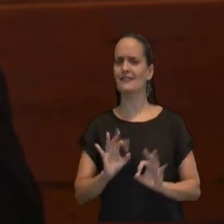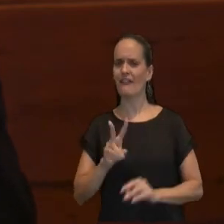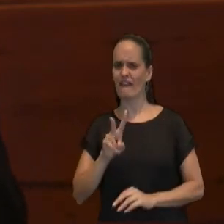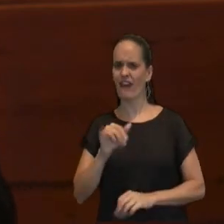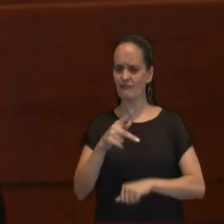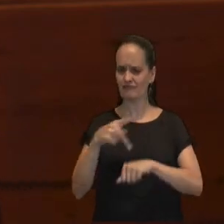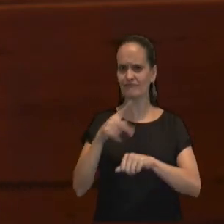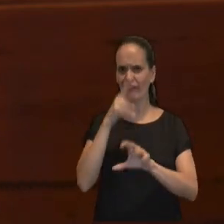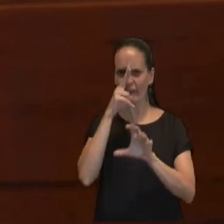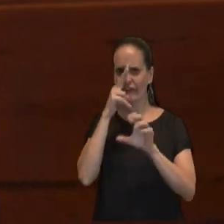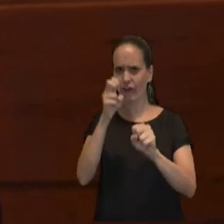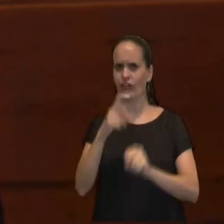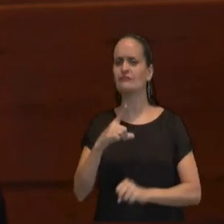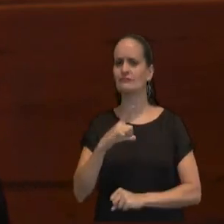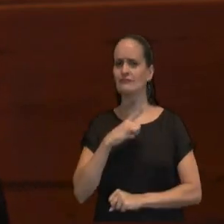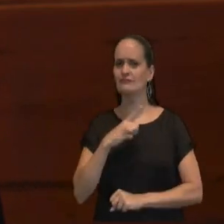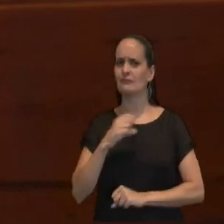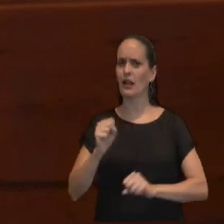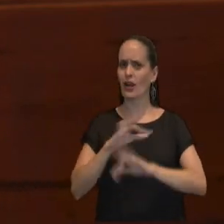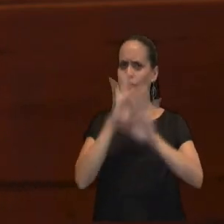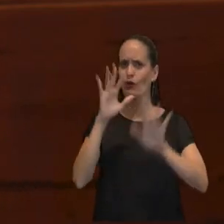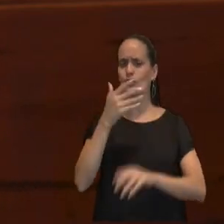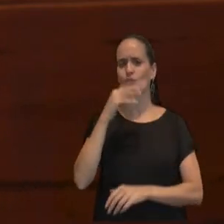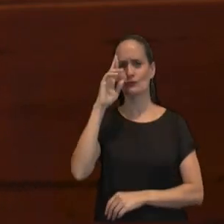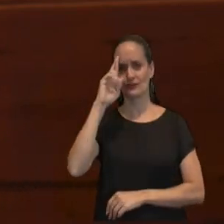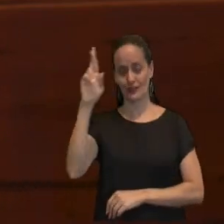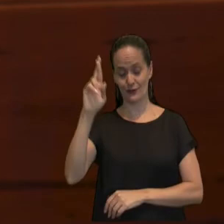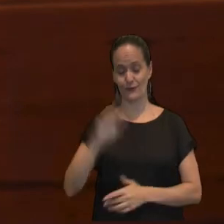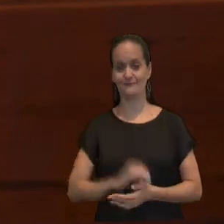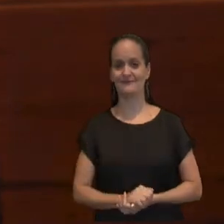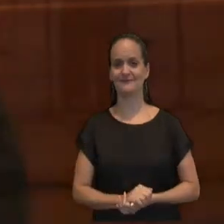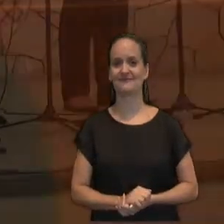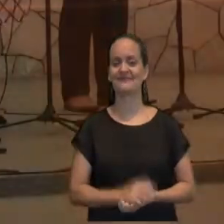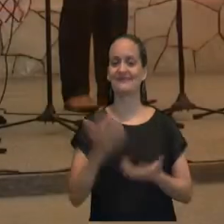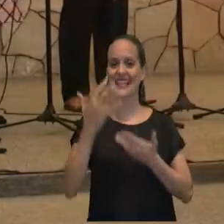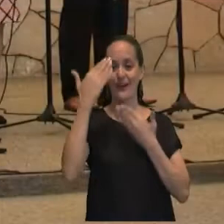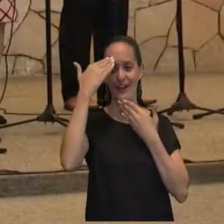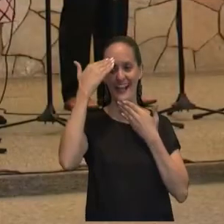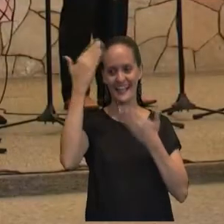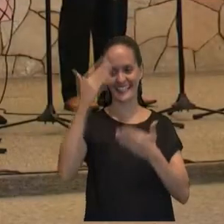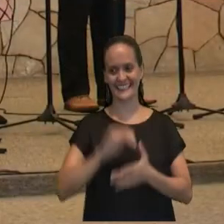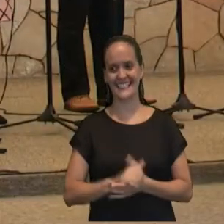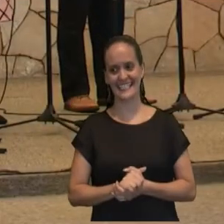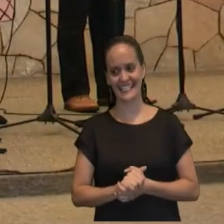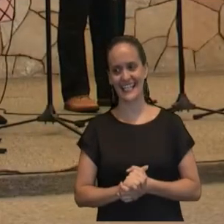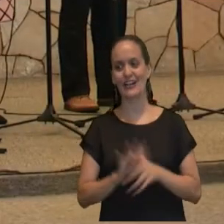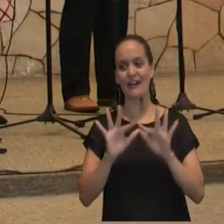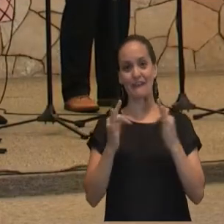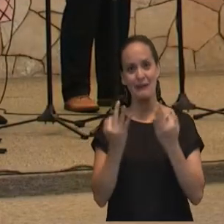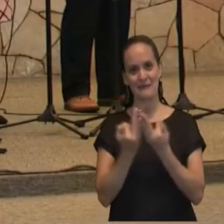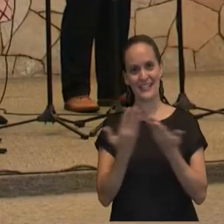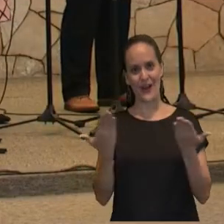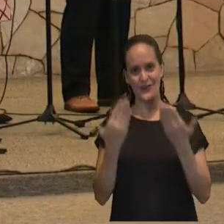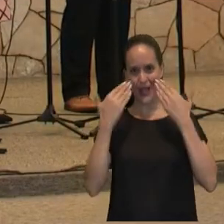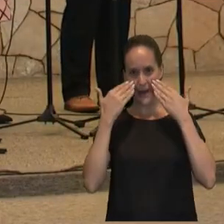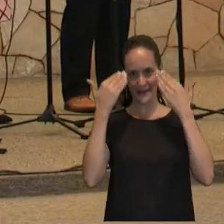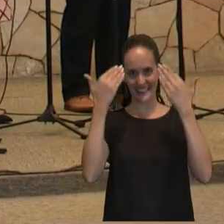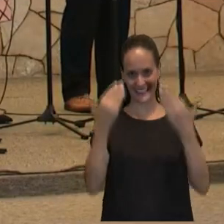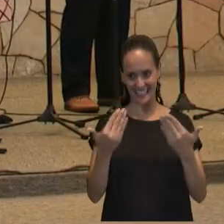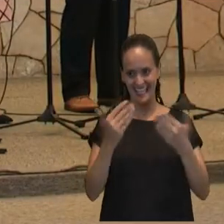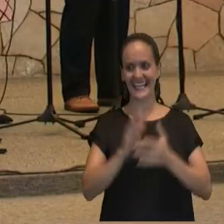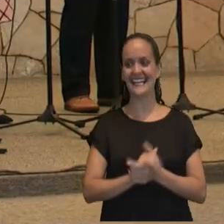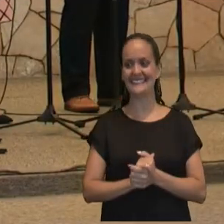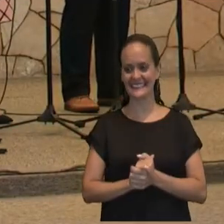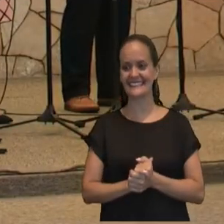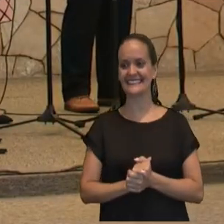nação será forte para a honra e glória do nome do Senhor. Quero agradecer a família do irmão Davi que está aqui conosco, hoje juntamente com